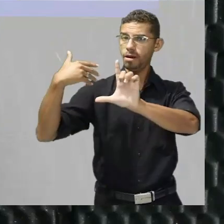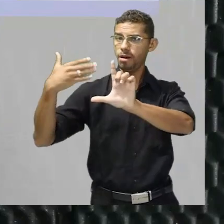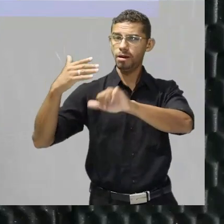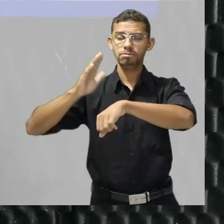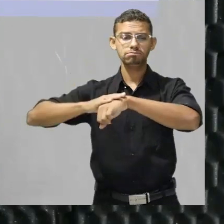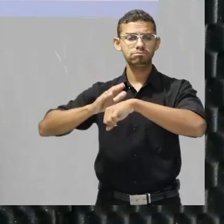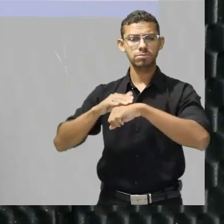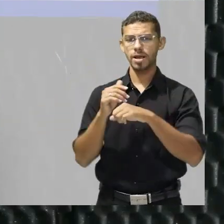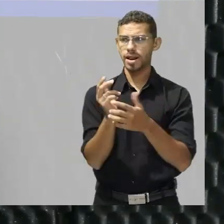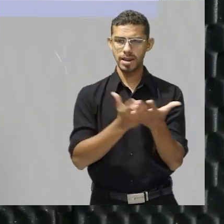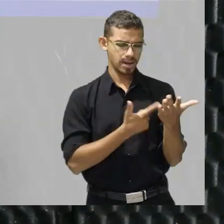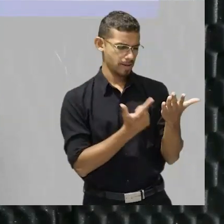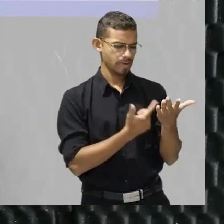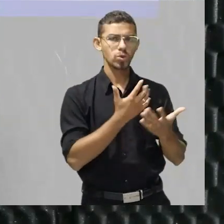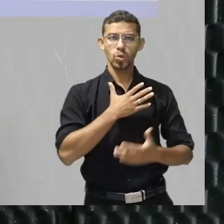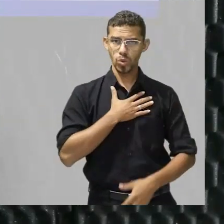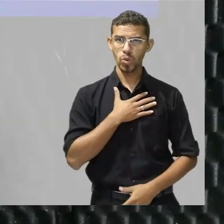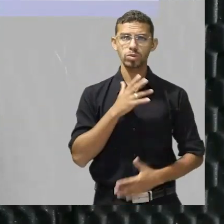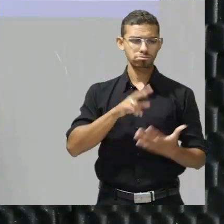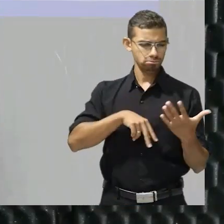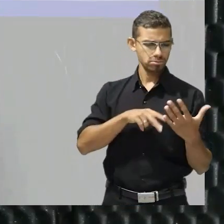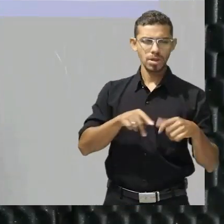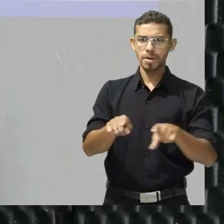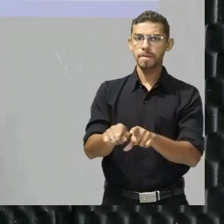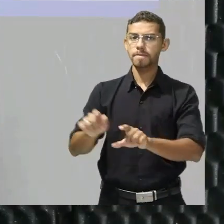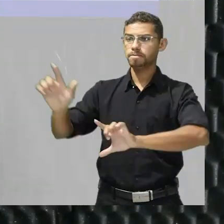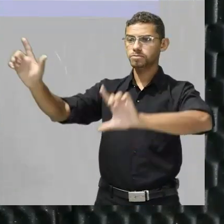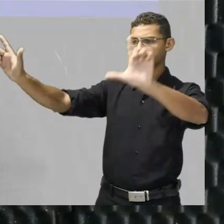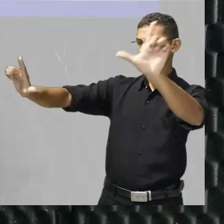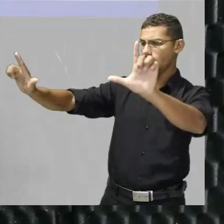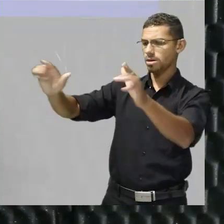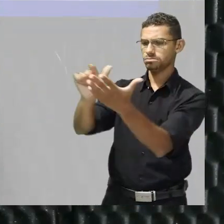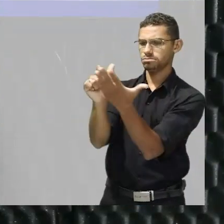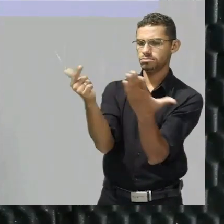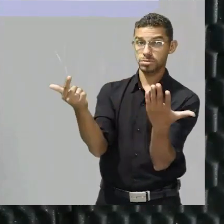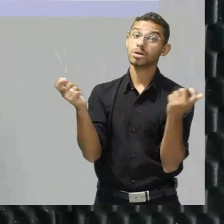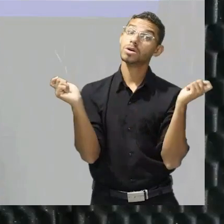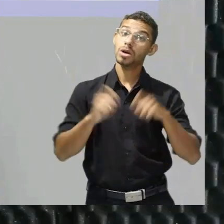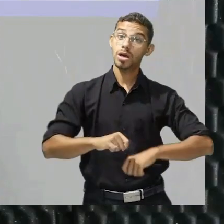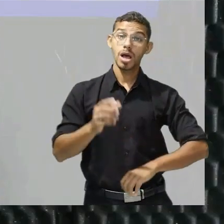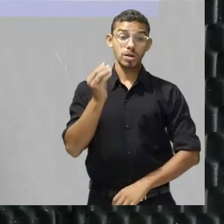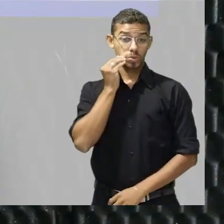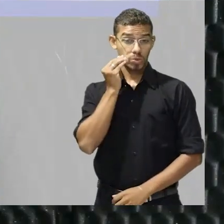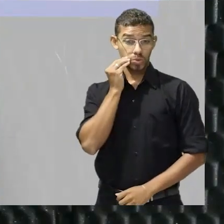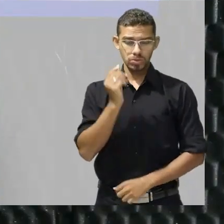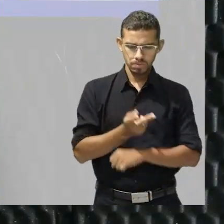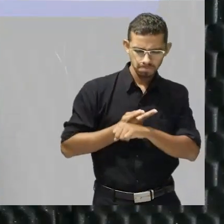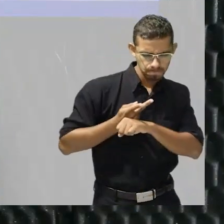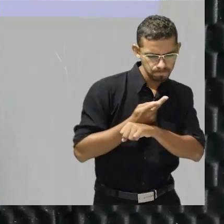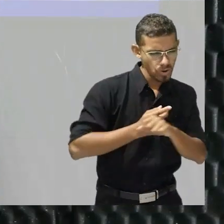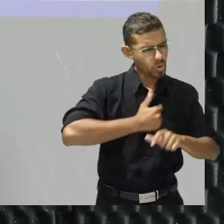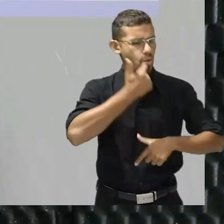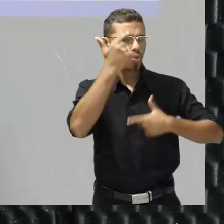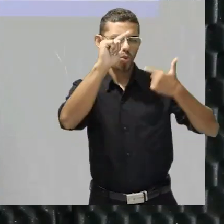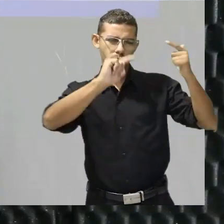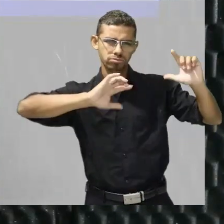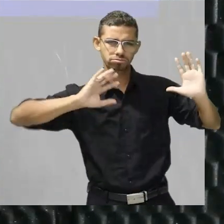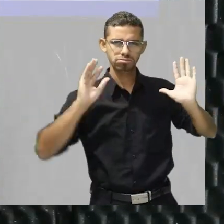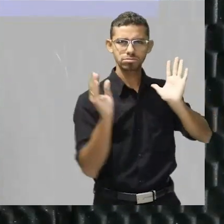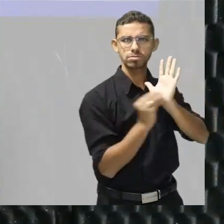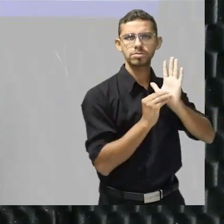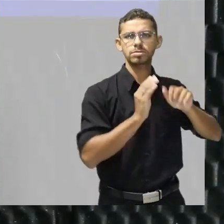livros que vocês gostam de ler o próprio noticiário mas tentem buscar também outros suportes